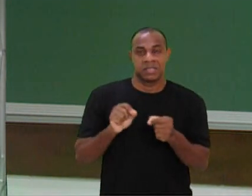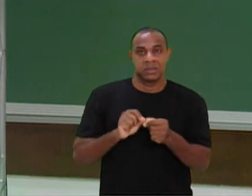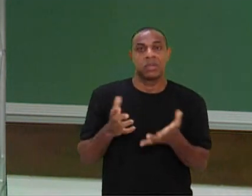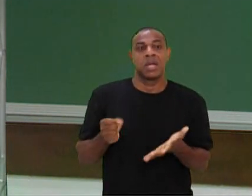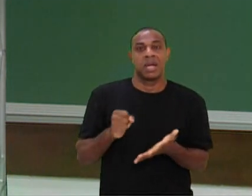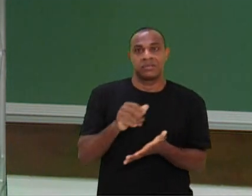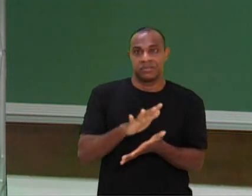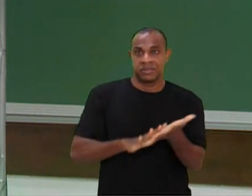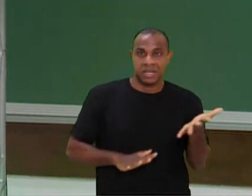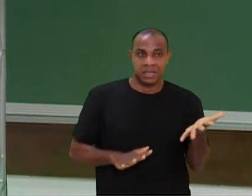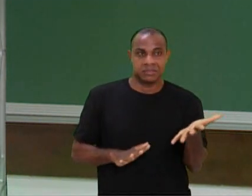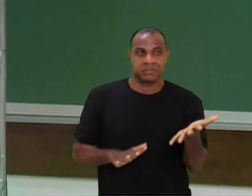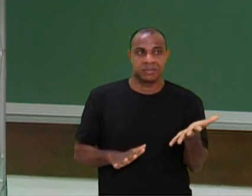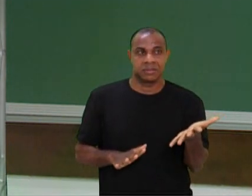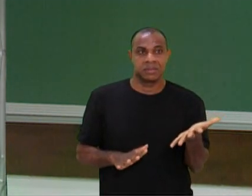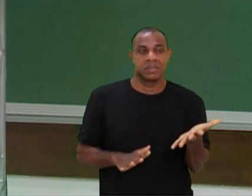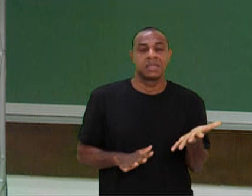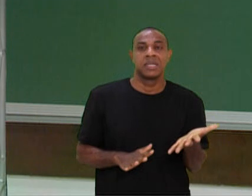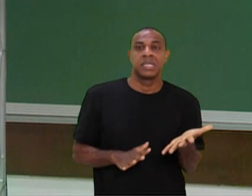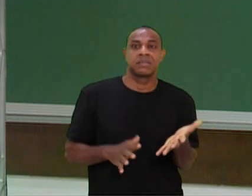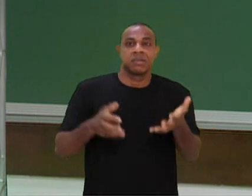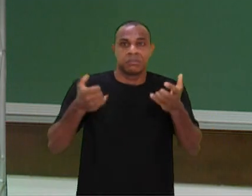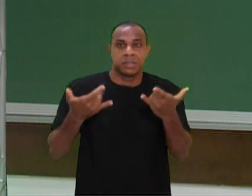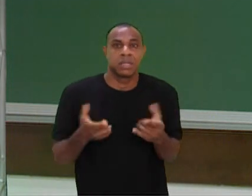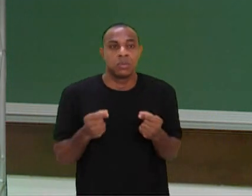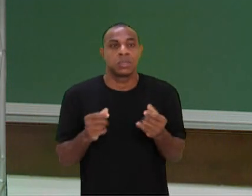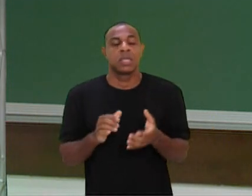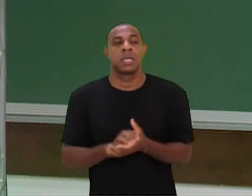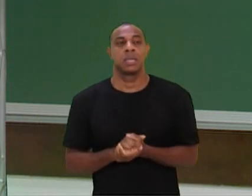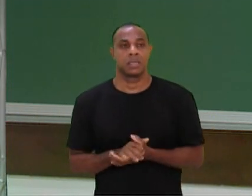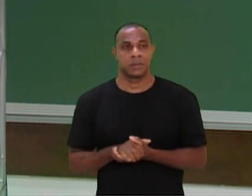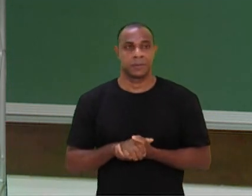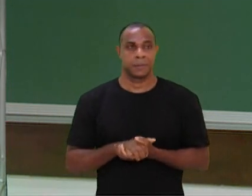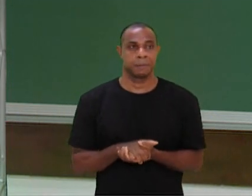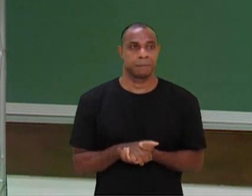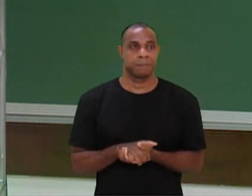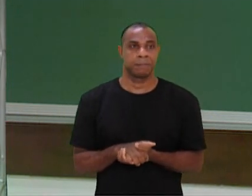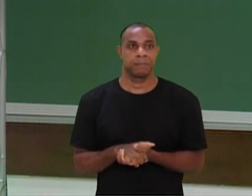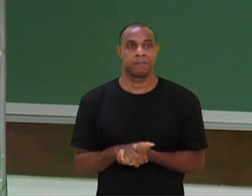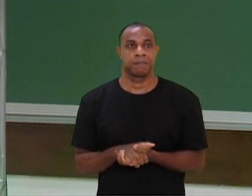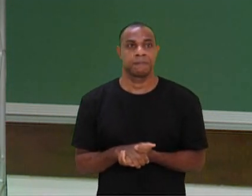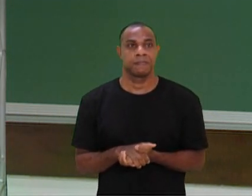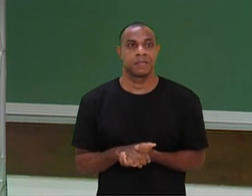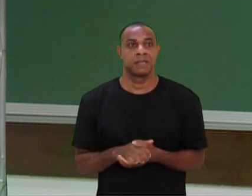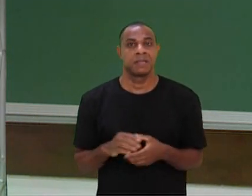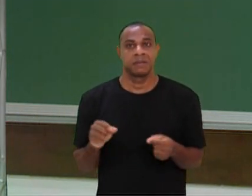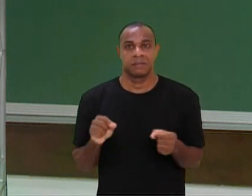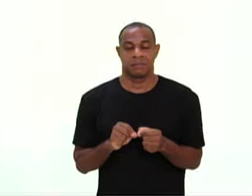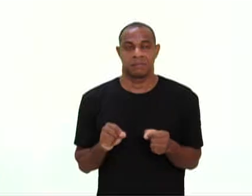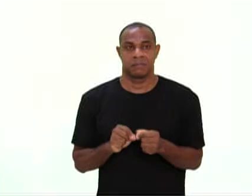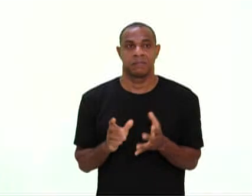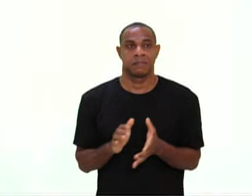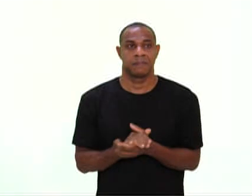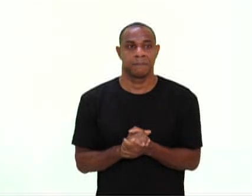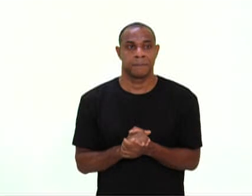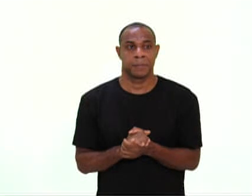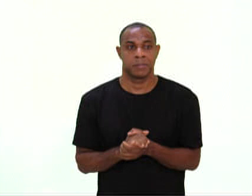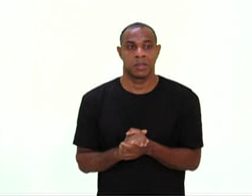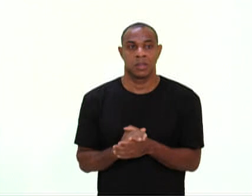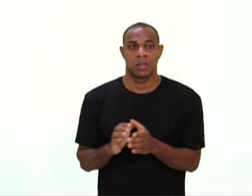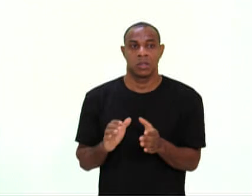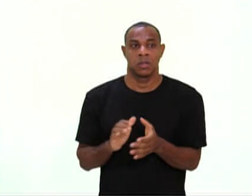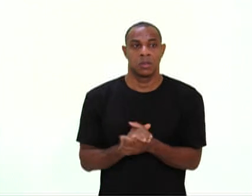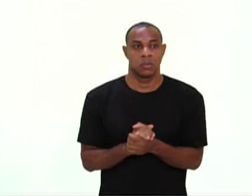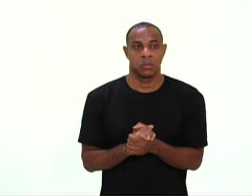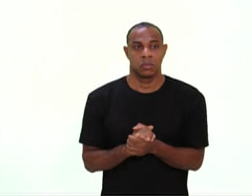vocês que ele vai abordar um outro contexto, se eu tiver misturas. Vê essa pergunta aqui. O vaso comunicante em forma